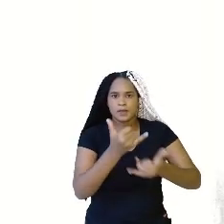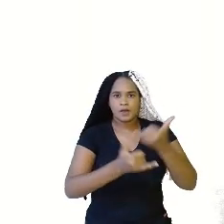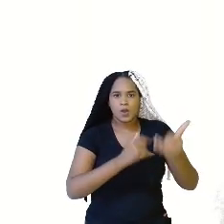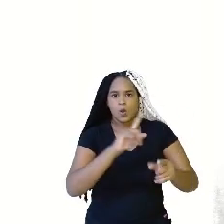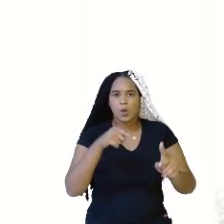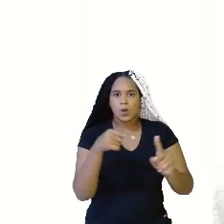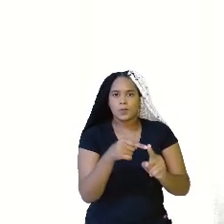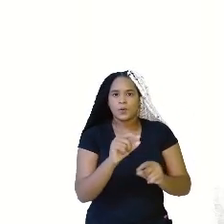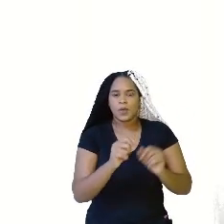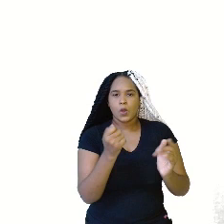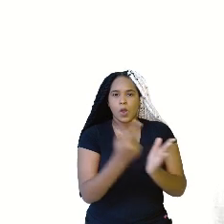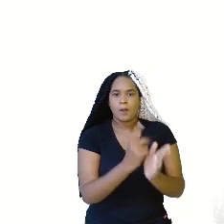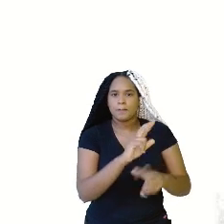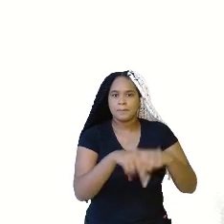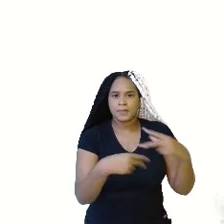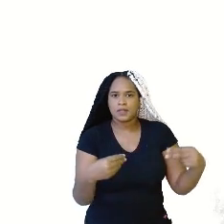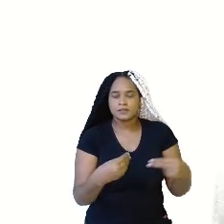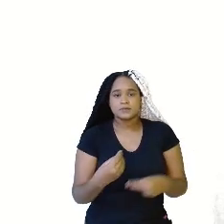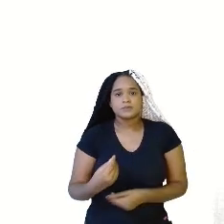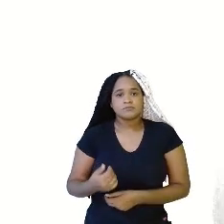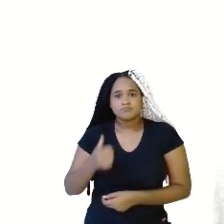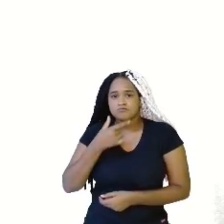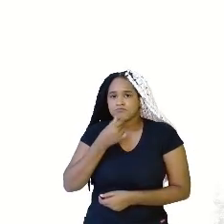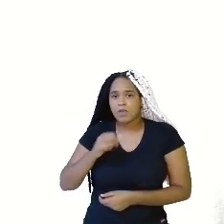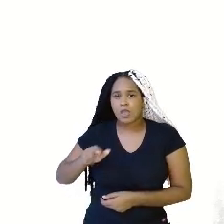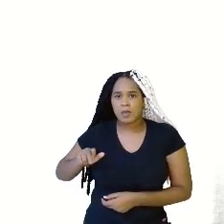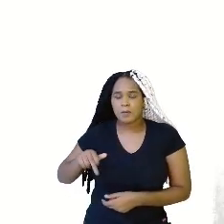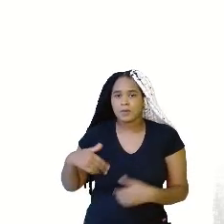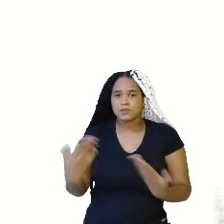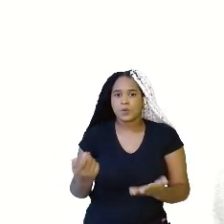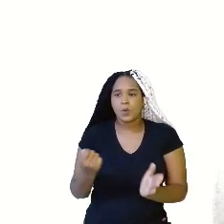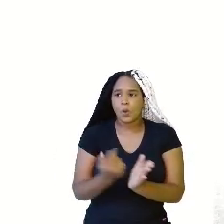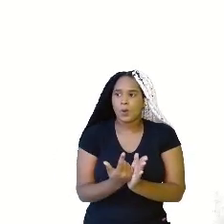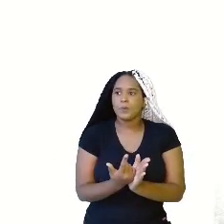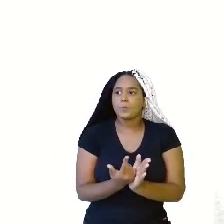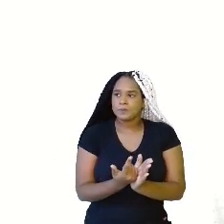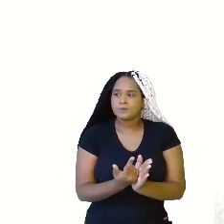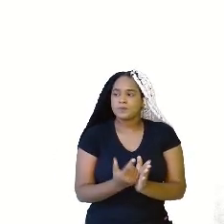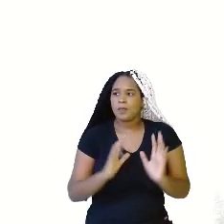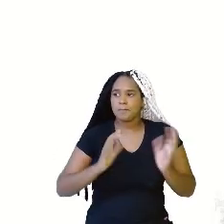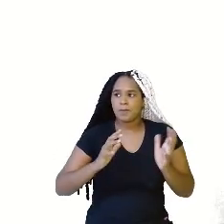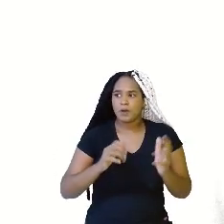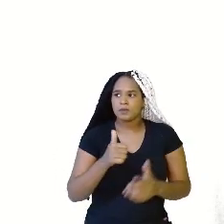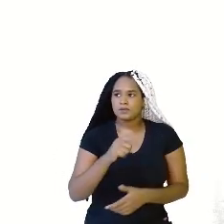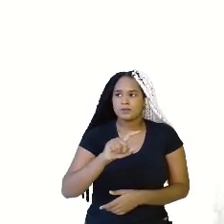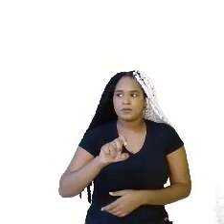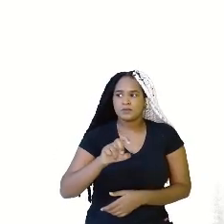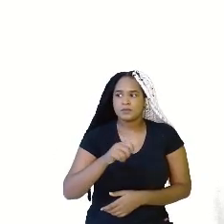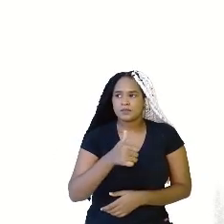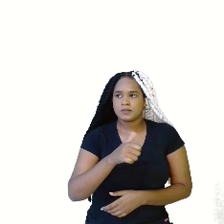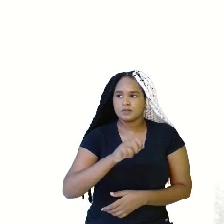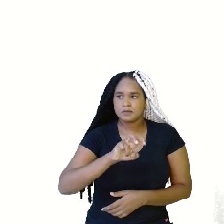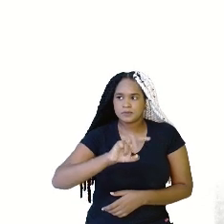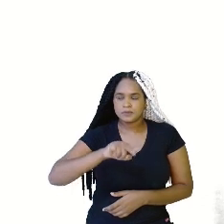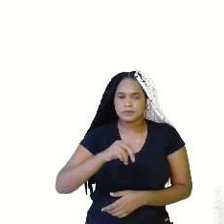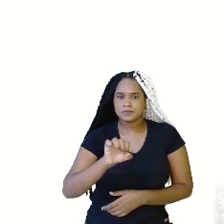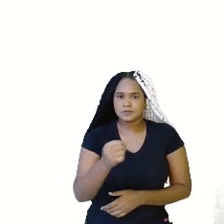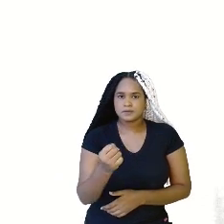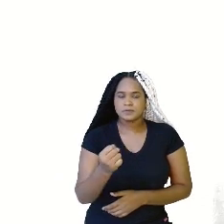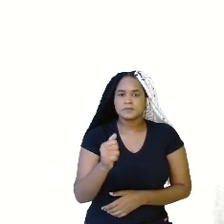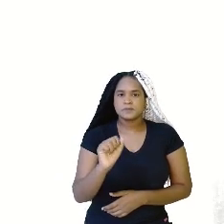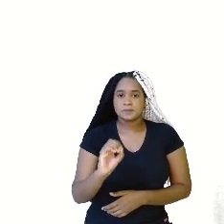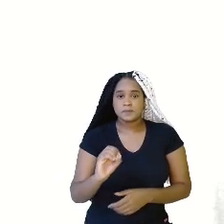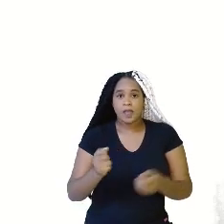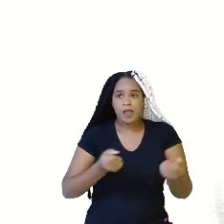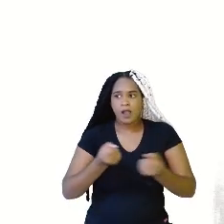mais novo. Comprou uma bola que custou R$15,80 e um carrinho R$21,90. Quanto o Lucas gastou nos presentes